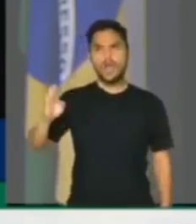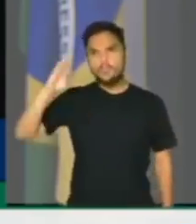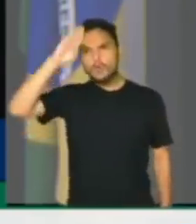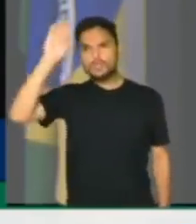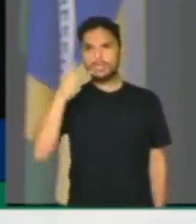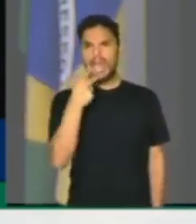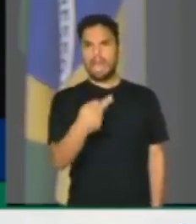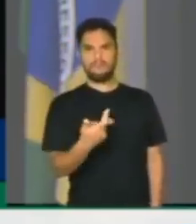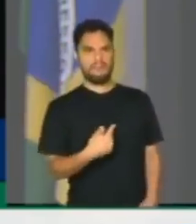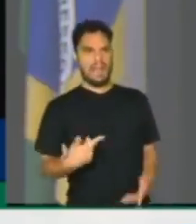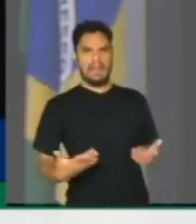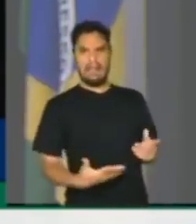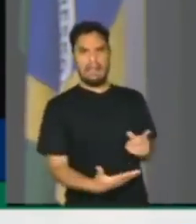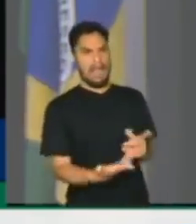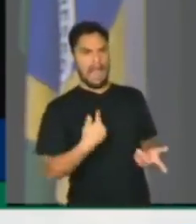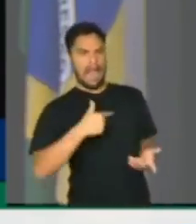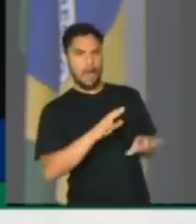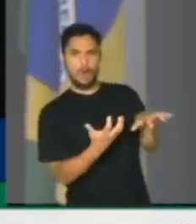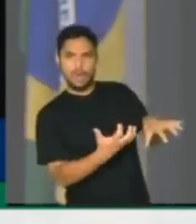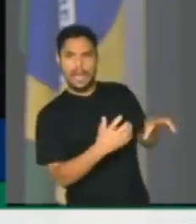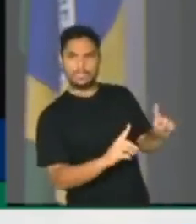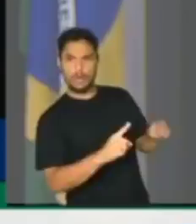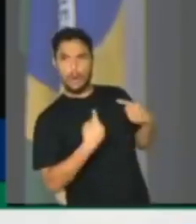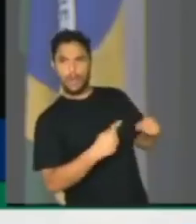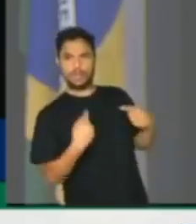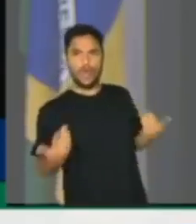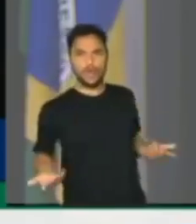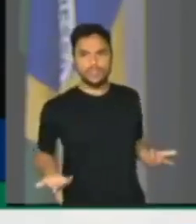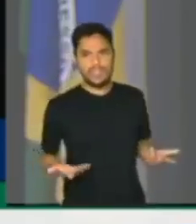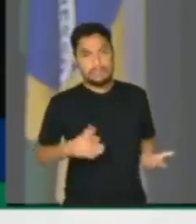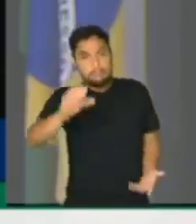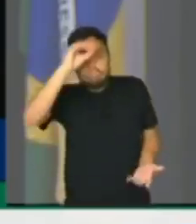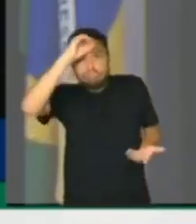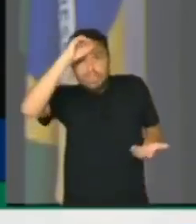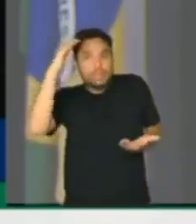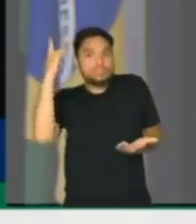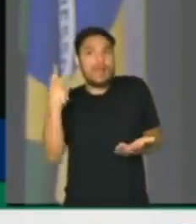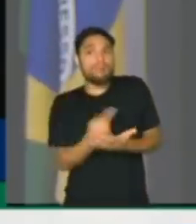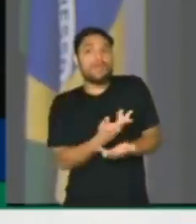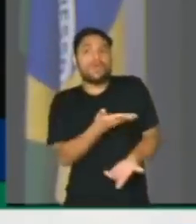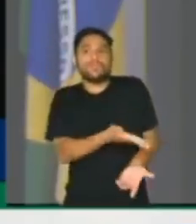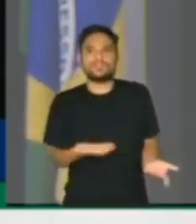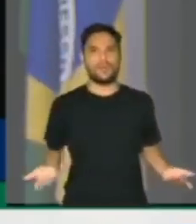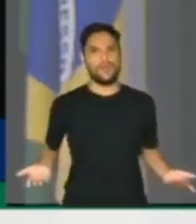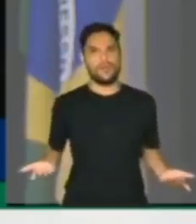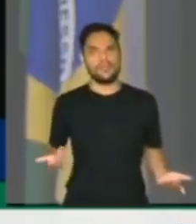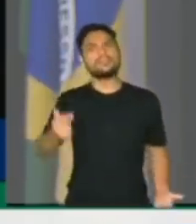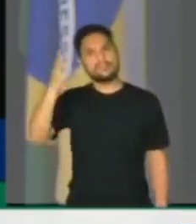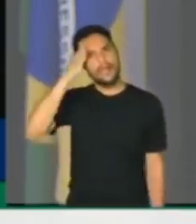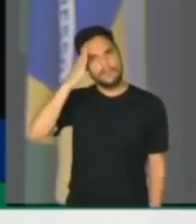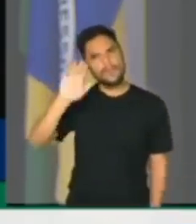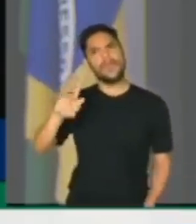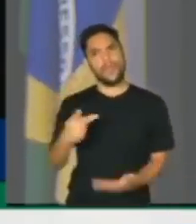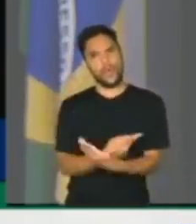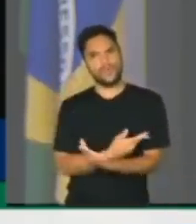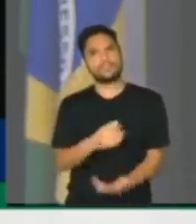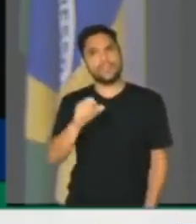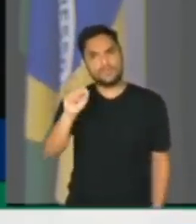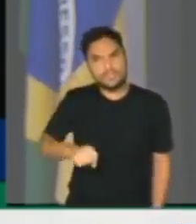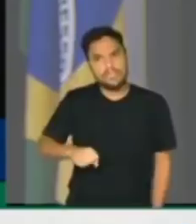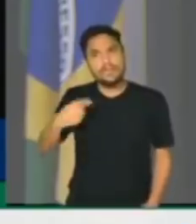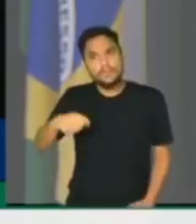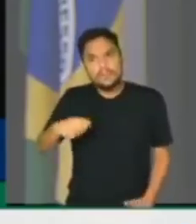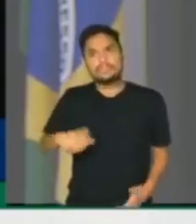bolsonaro falar que tá sendo o gol piado pelo congresso nacional que não sabe de nada que tá acontecendo se não sabia do que estava acontecendo